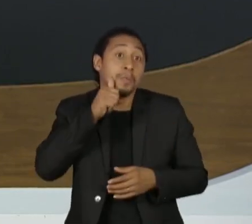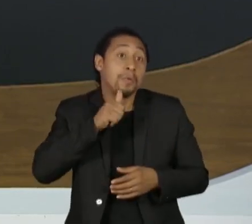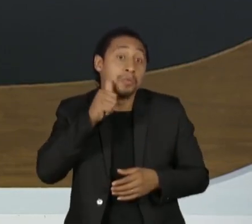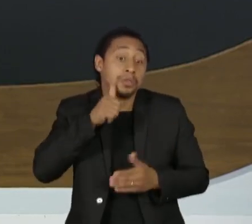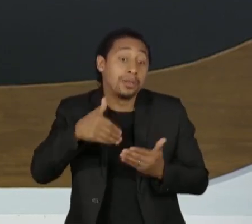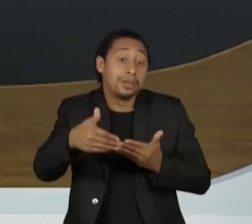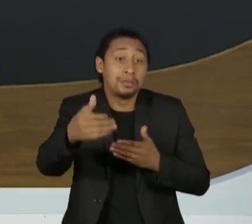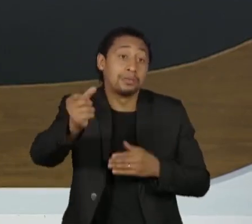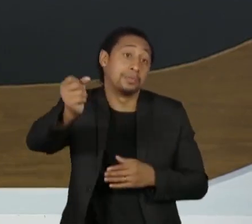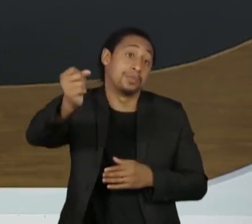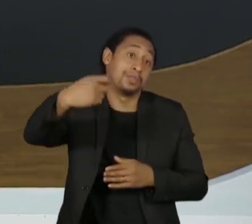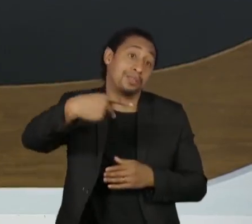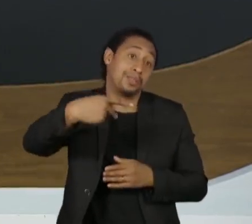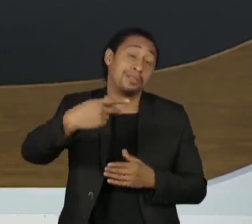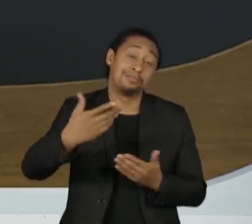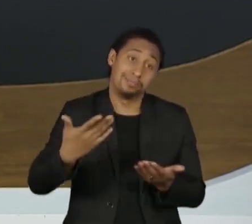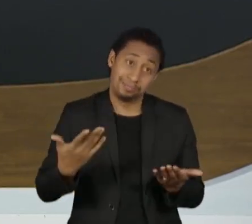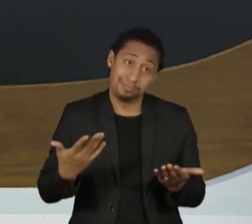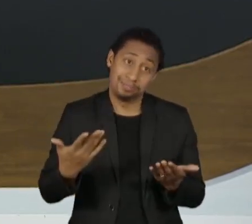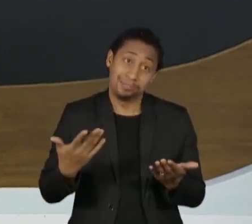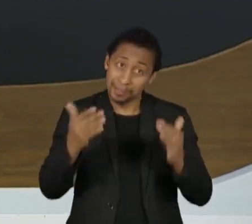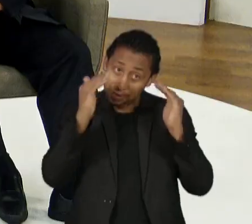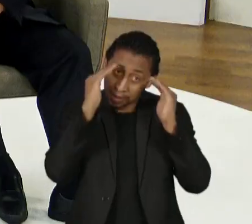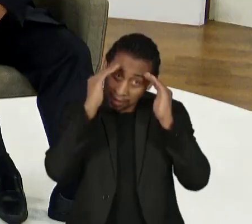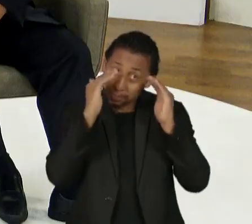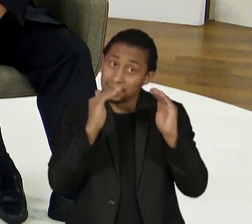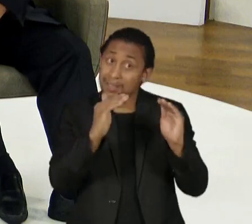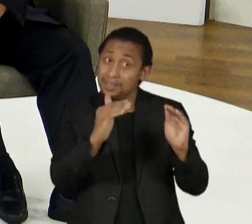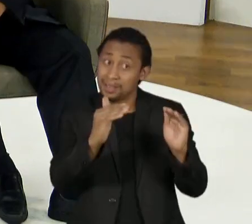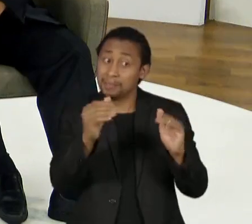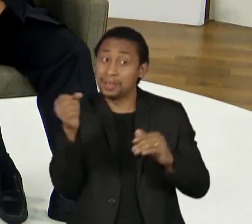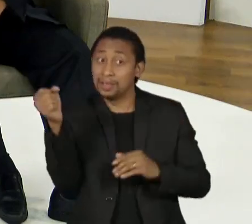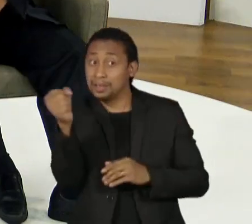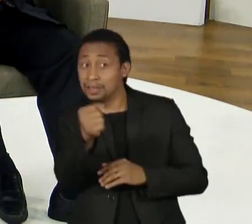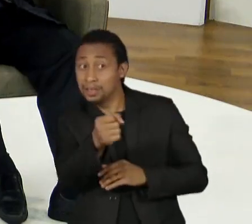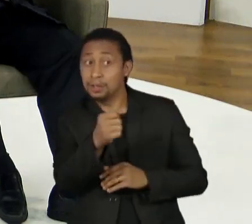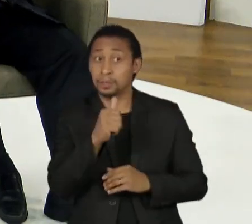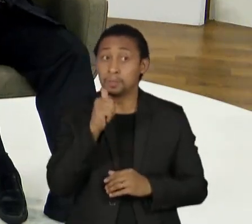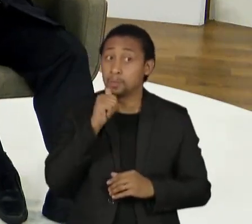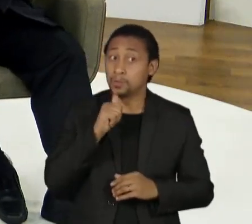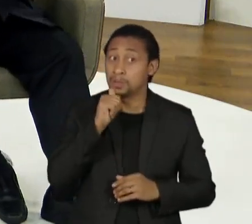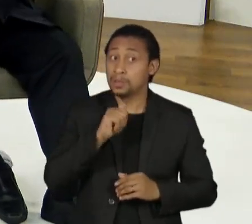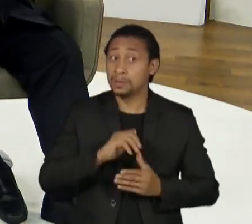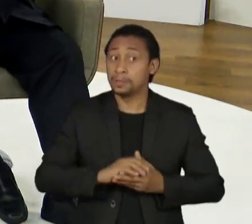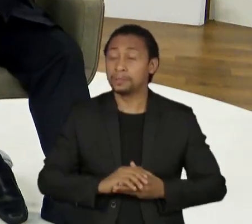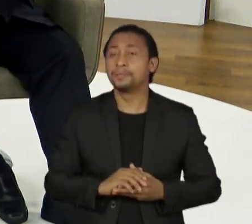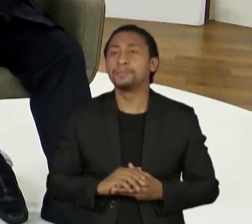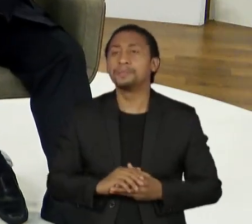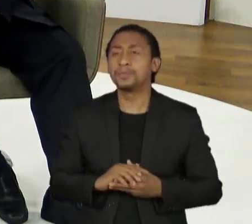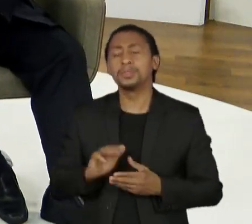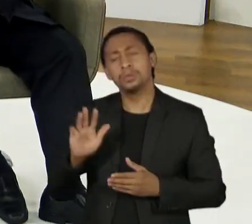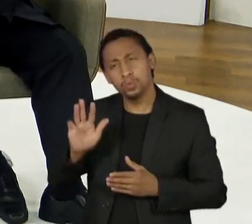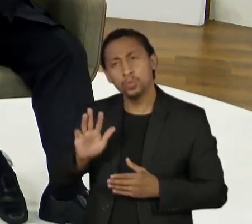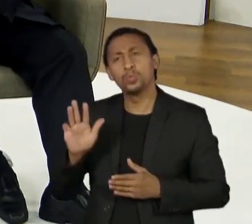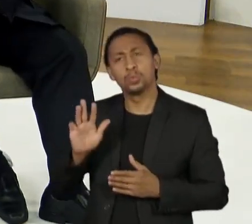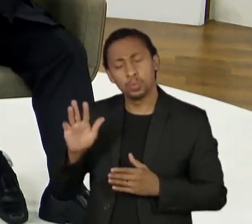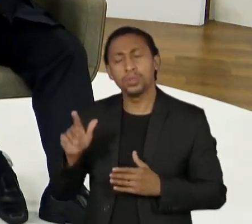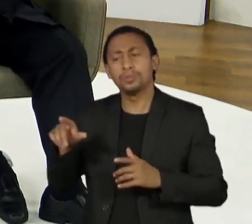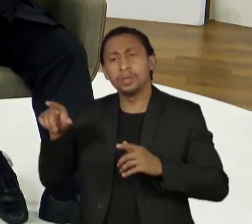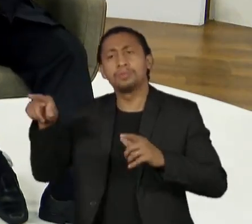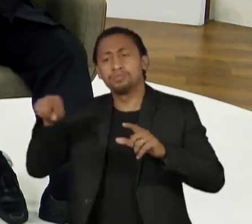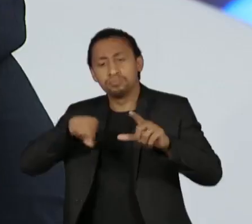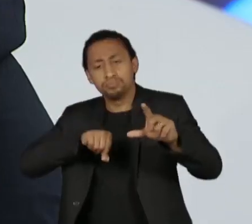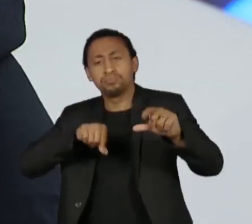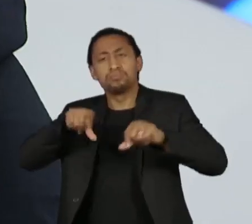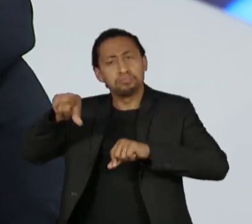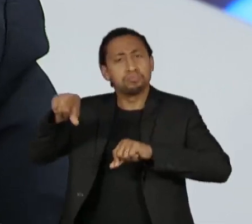únicas mulheres Isso vai ser respeitada indicação de mulheres em relação a